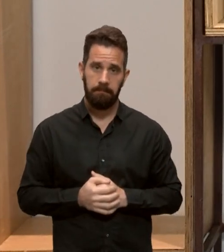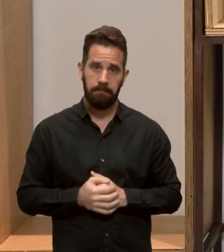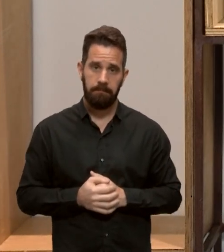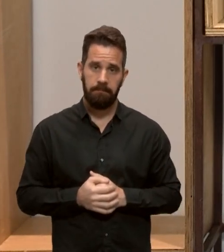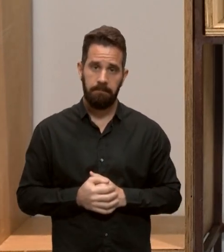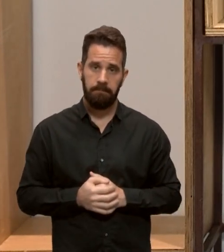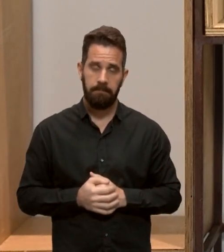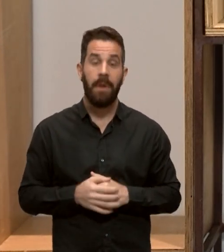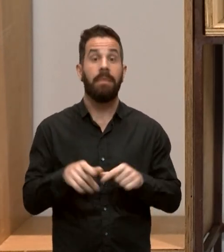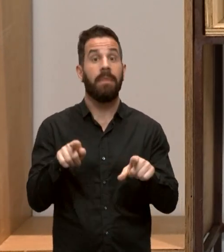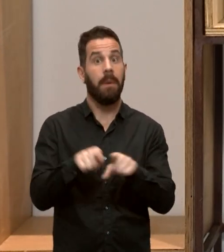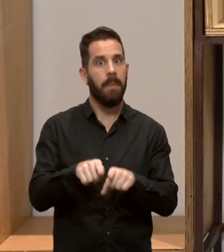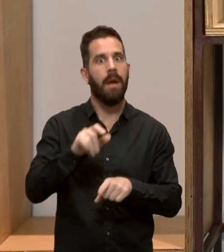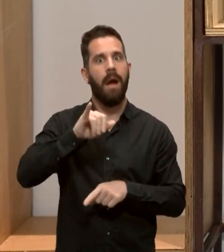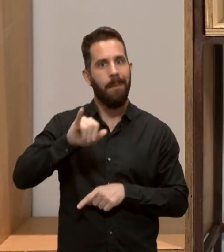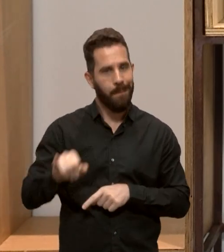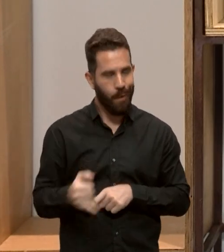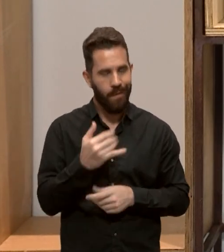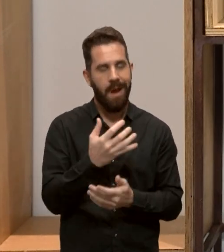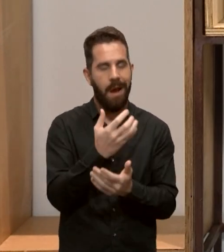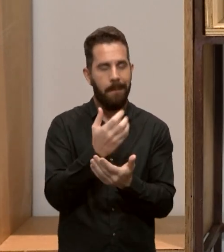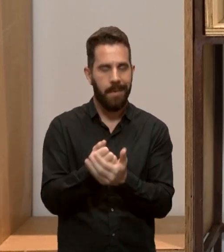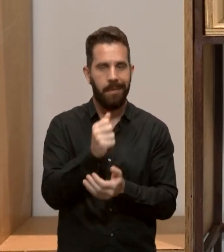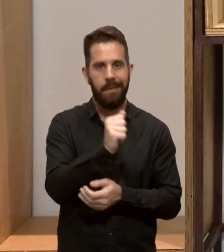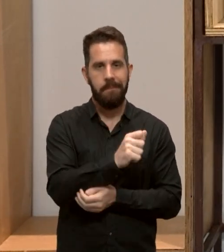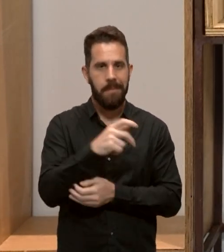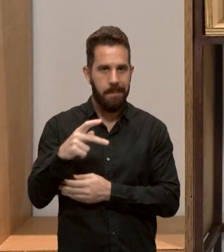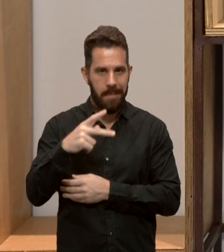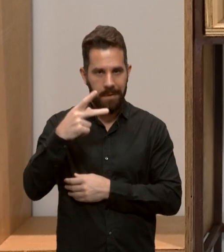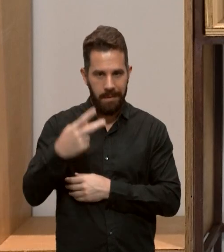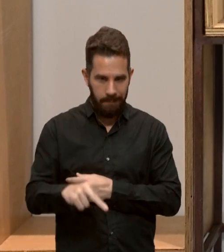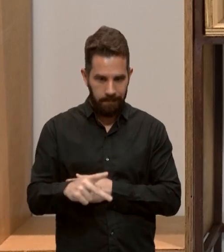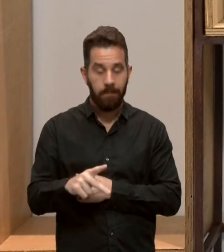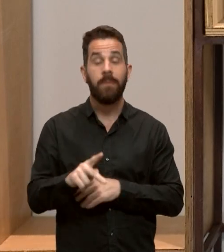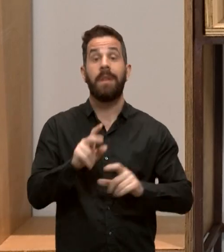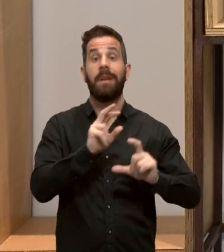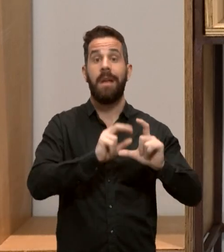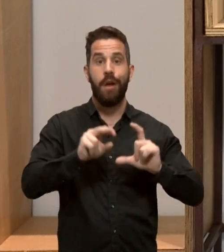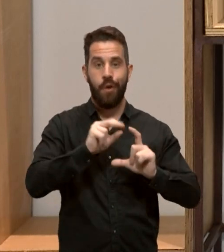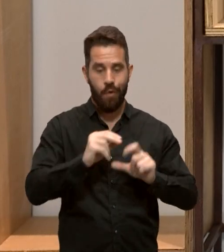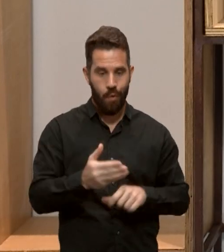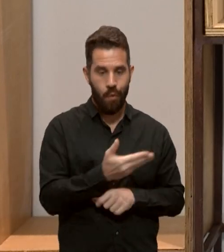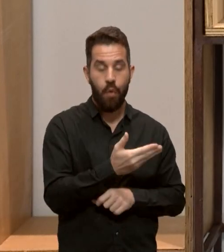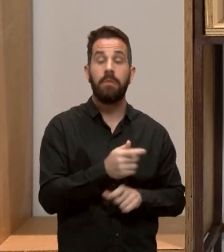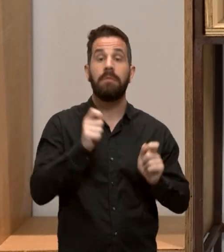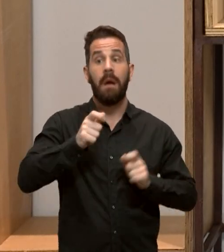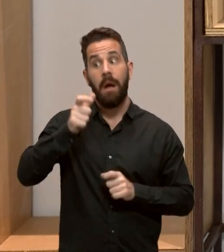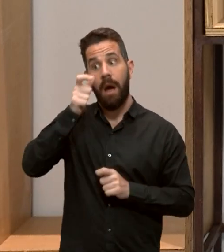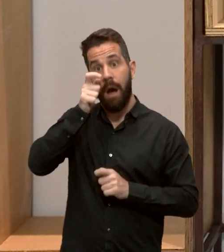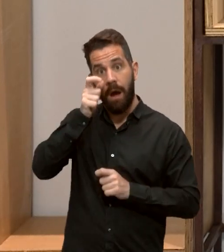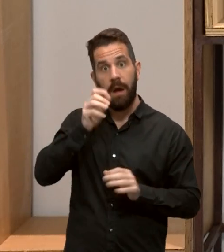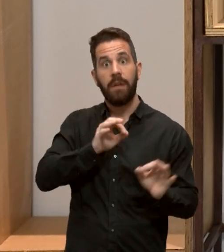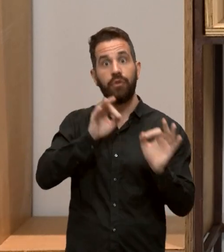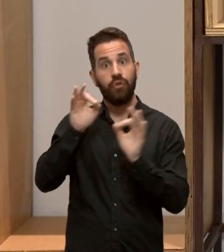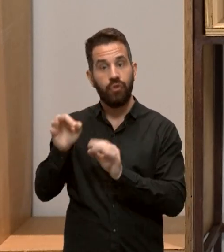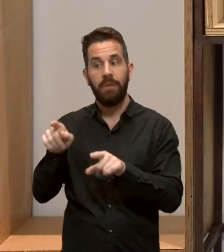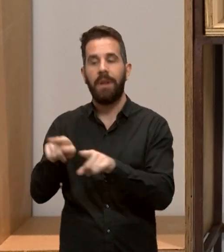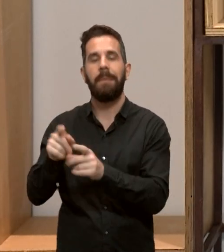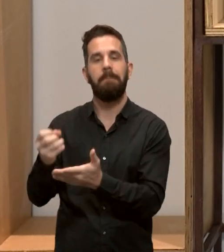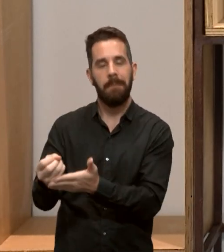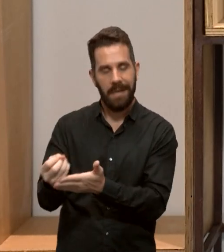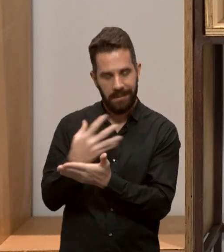629-9181-1406. E aproveita para já baixar nosso aplicativo, nele você assiste a programação ao vivo e pode nos